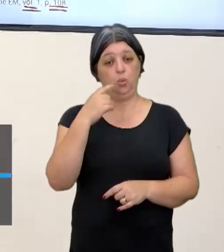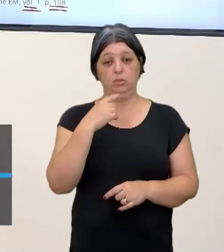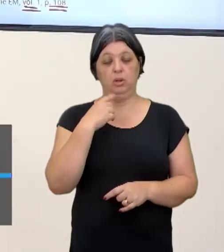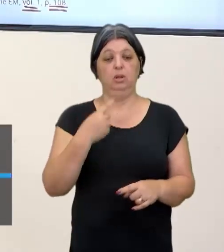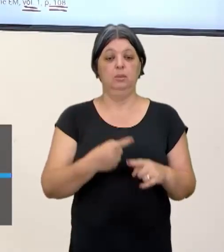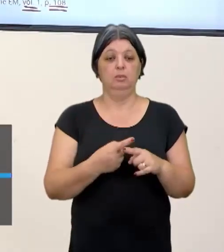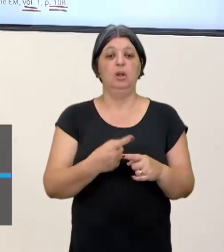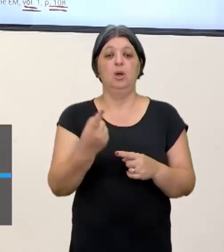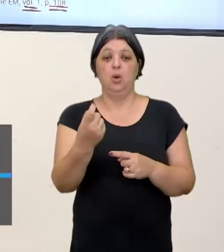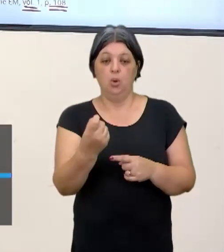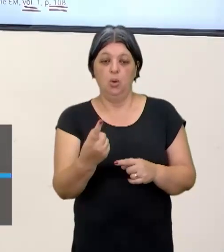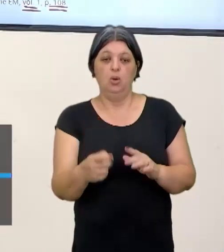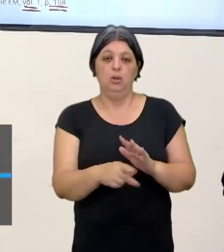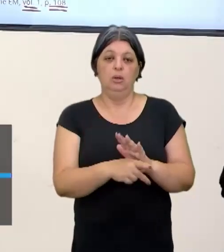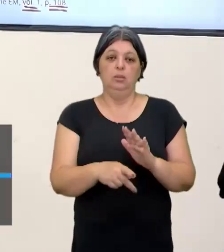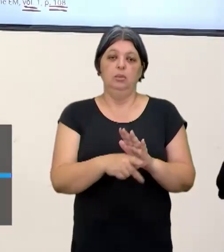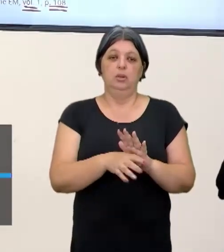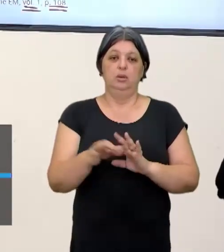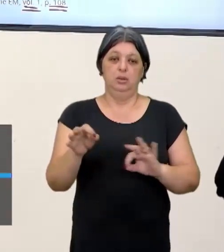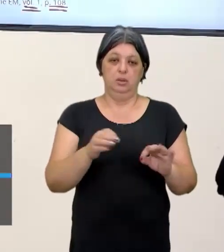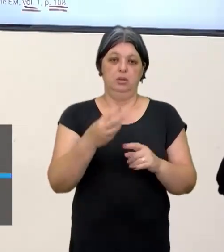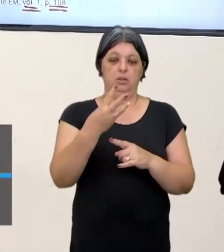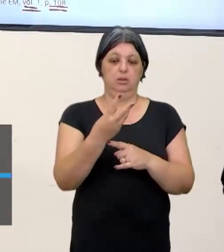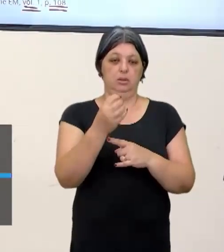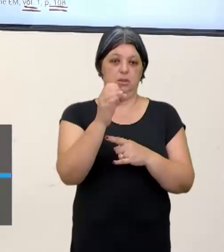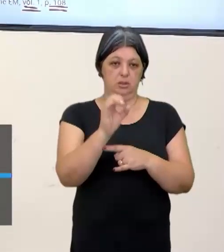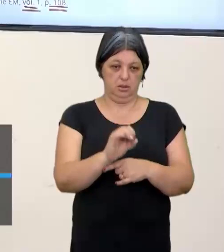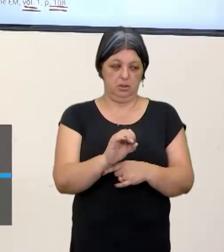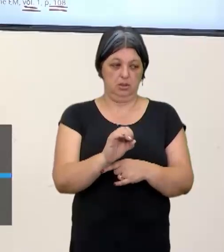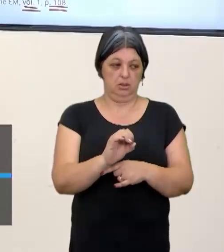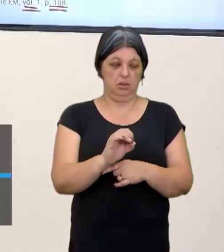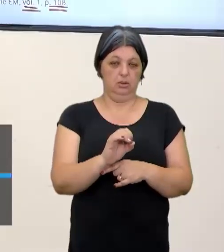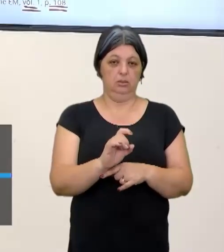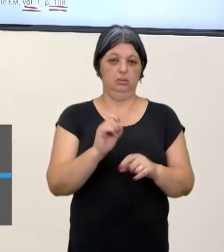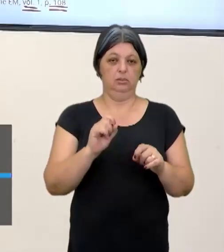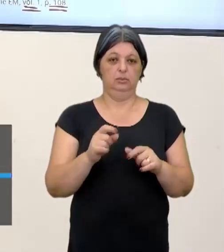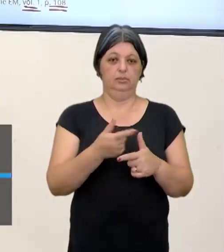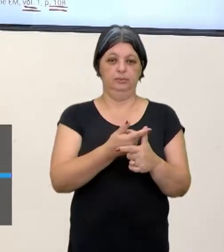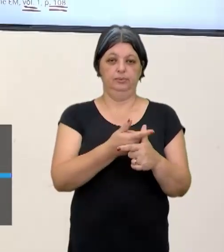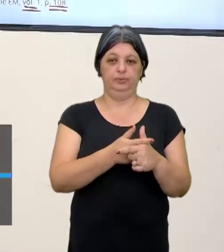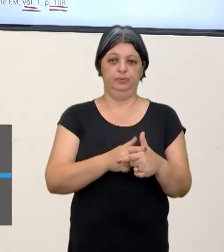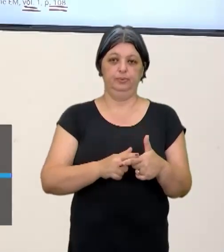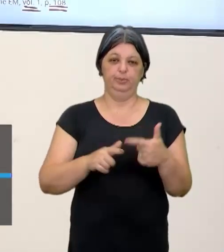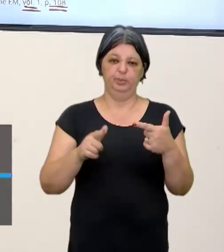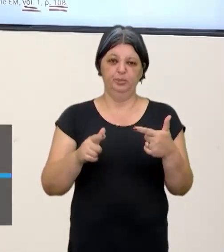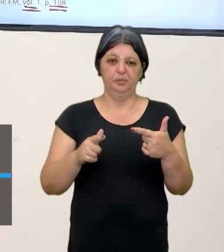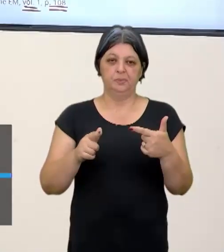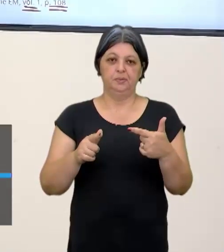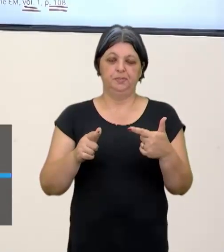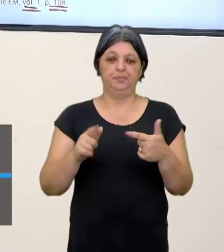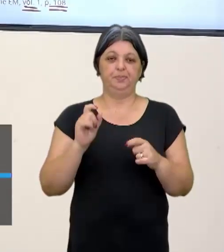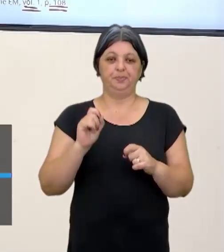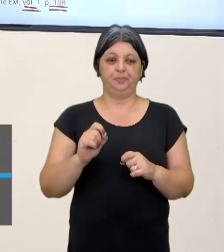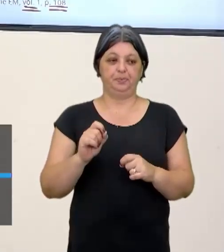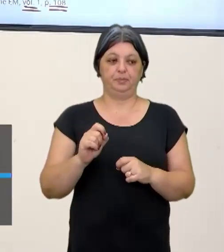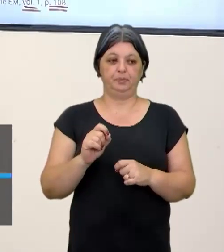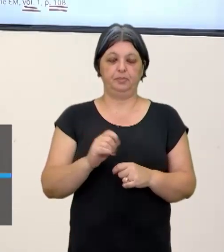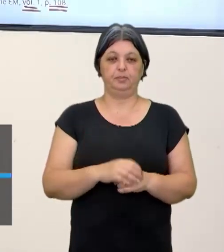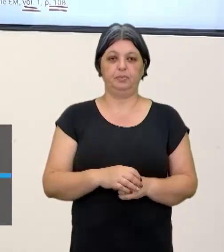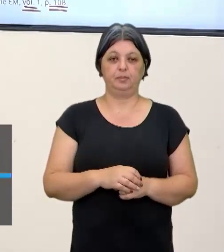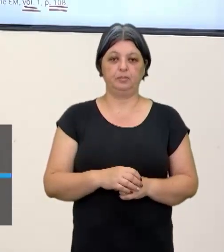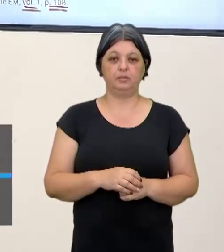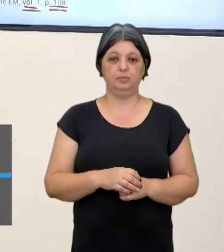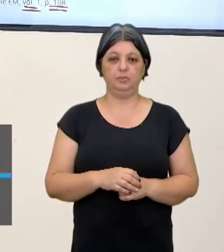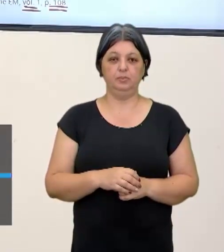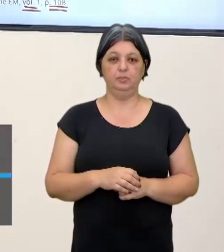eu consigo encaixar, eu pego o 360, que é a volta completa, divido pelo ângulo interno daquela figura, no caso aqui,